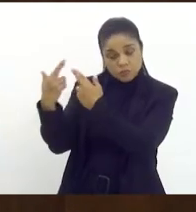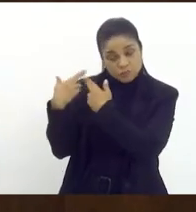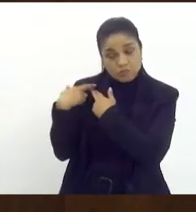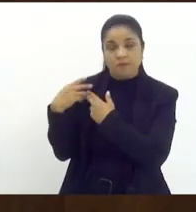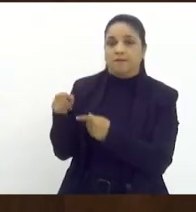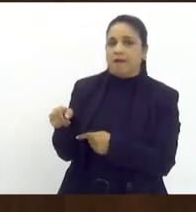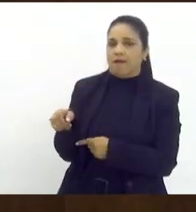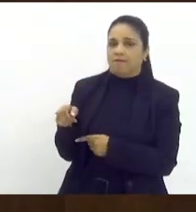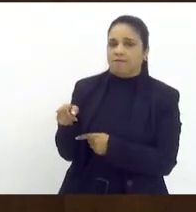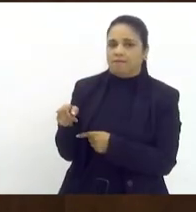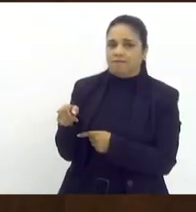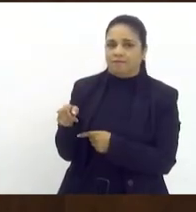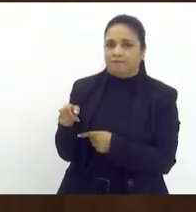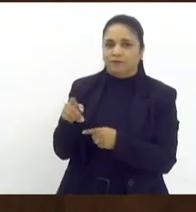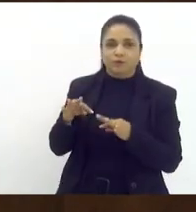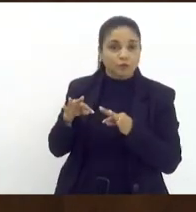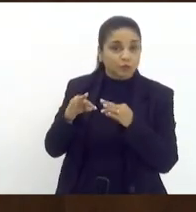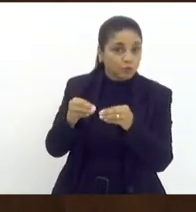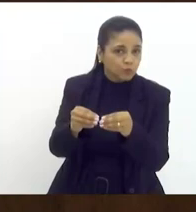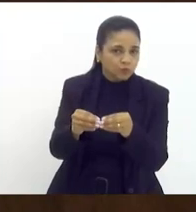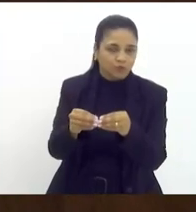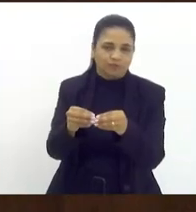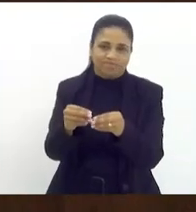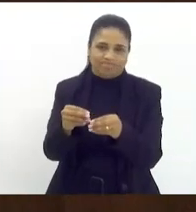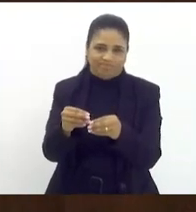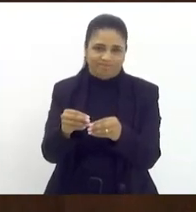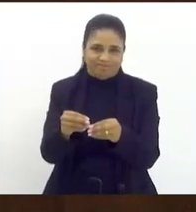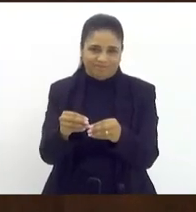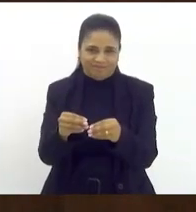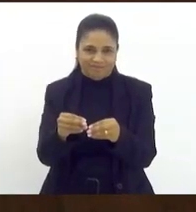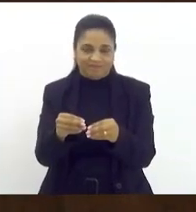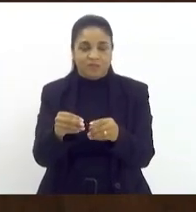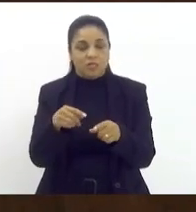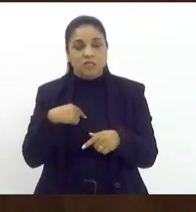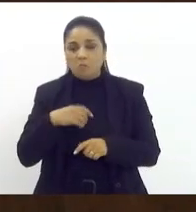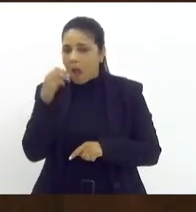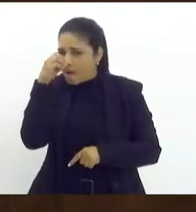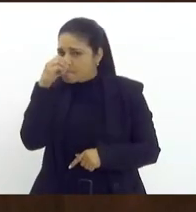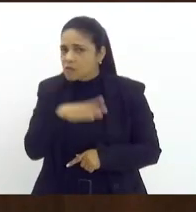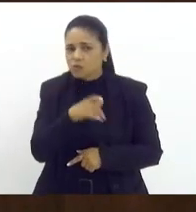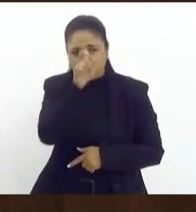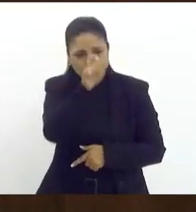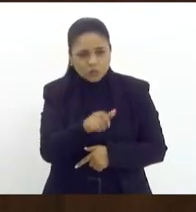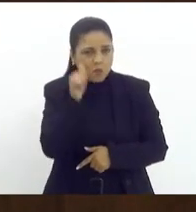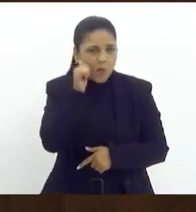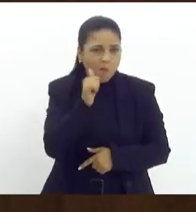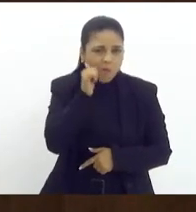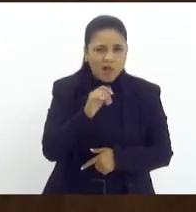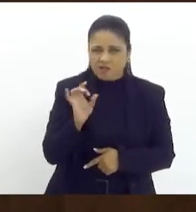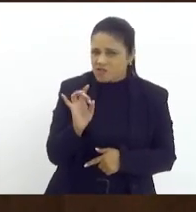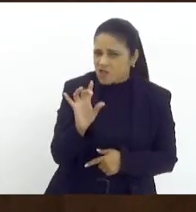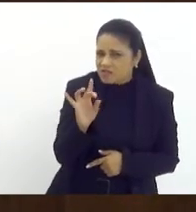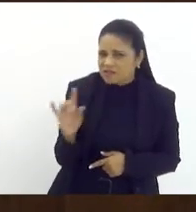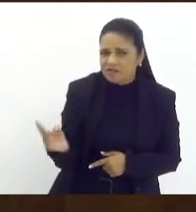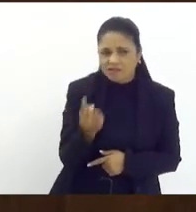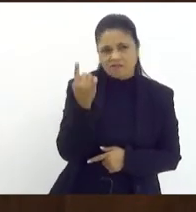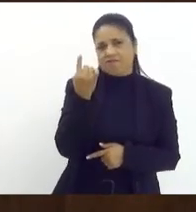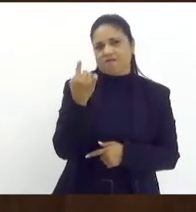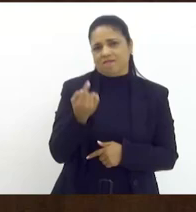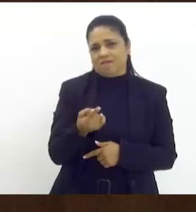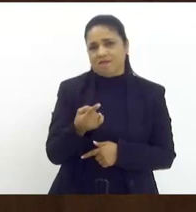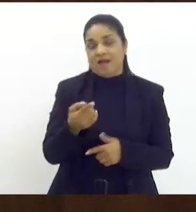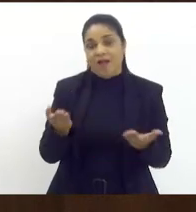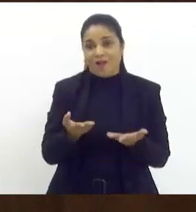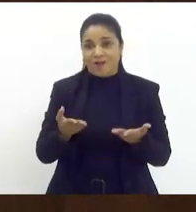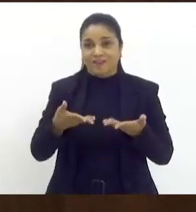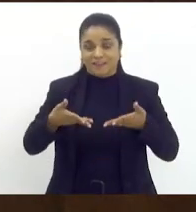em todos os aspectos políticos porque é um absurdo deixar que uma companheira passe por tudo isso sozinho no mais dizer que estou feliz está chegando o